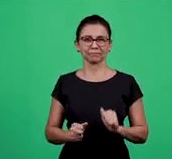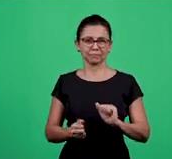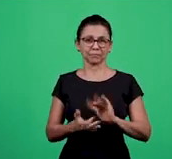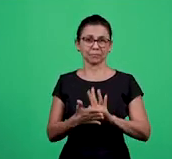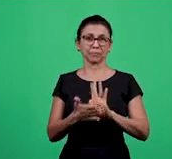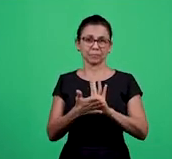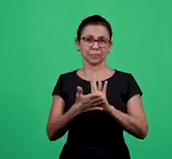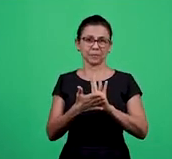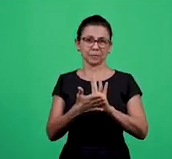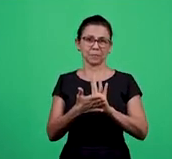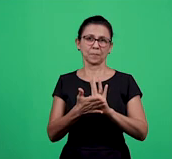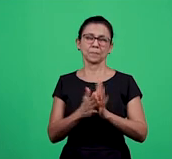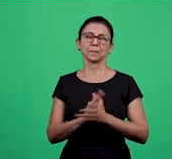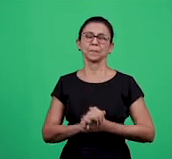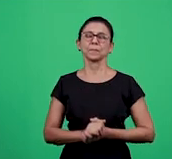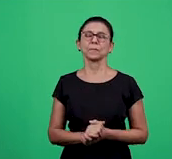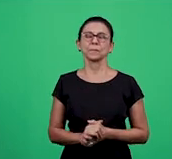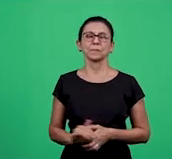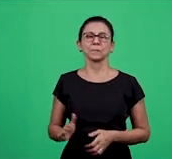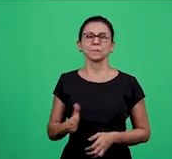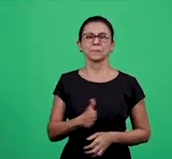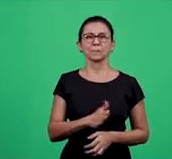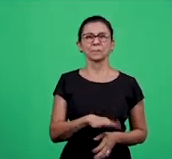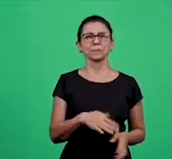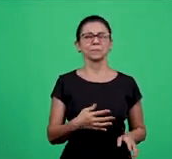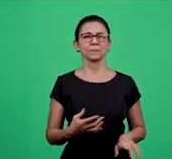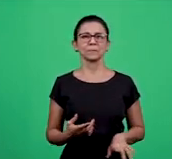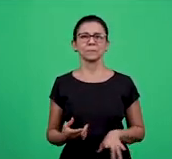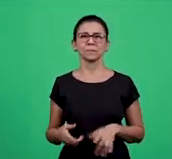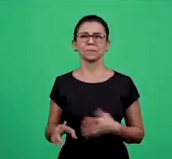o louvor Buscai ao Senhor.